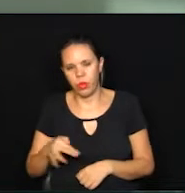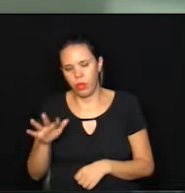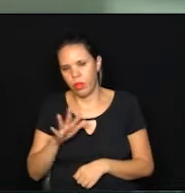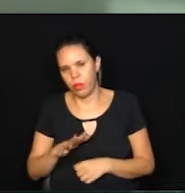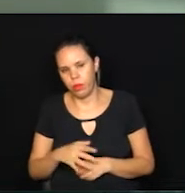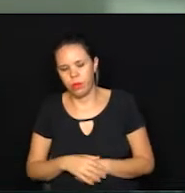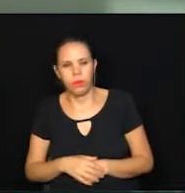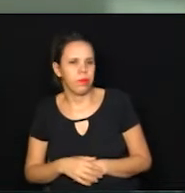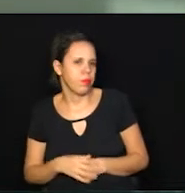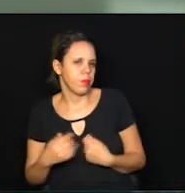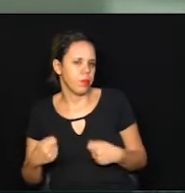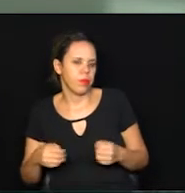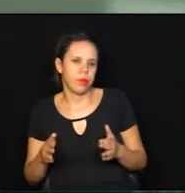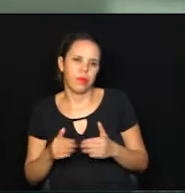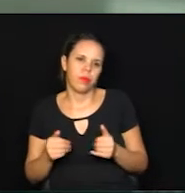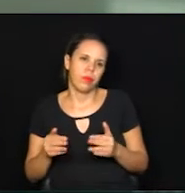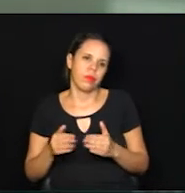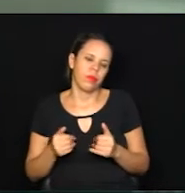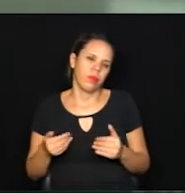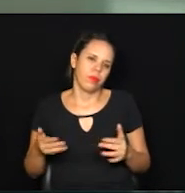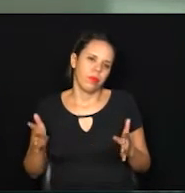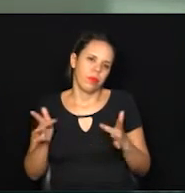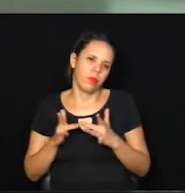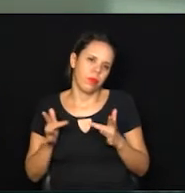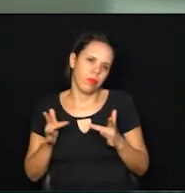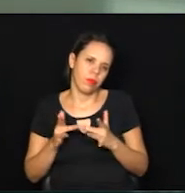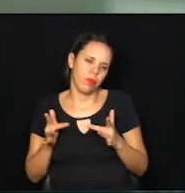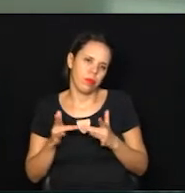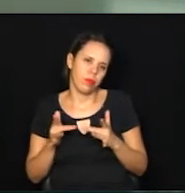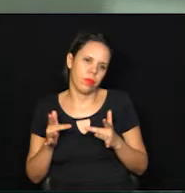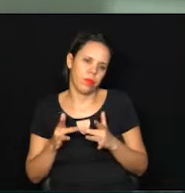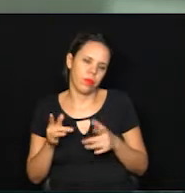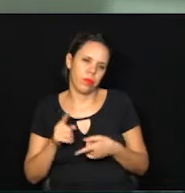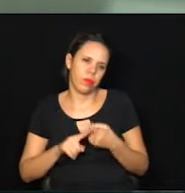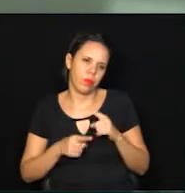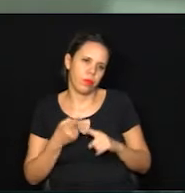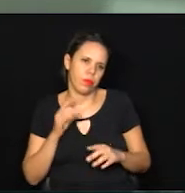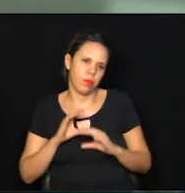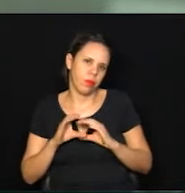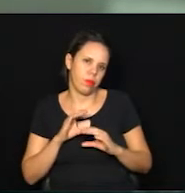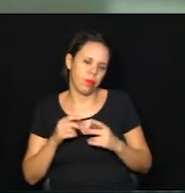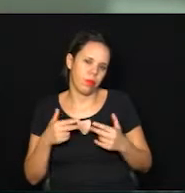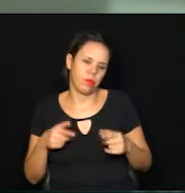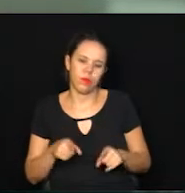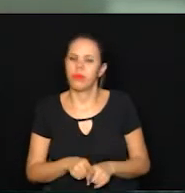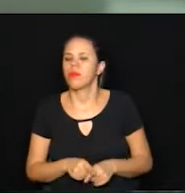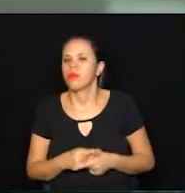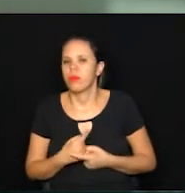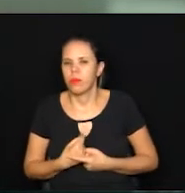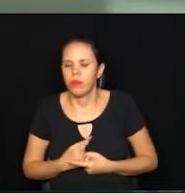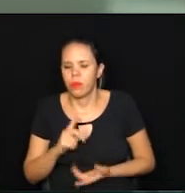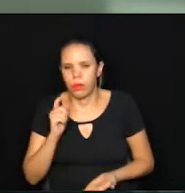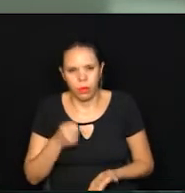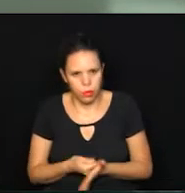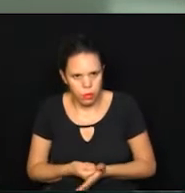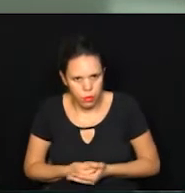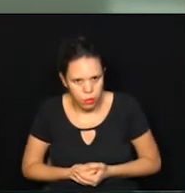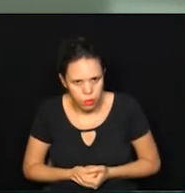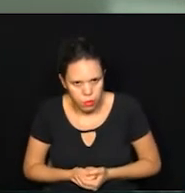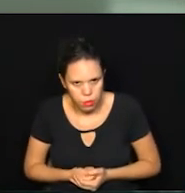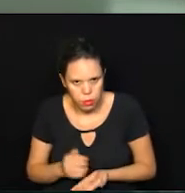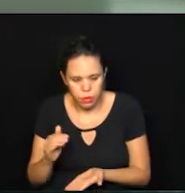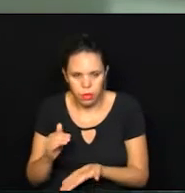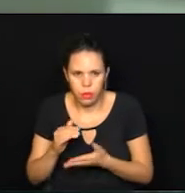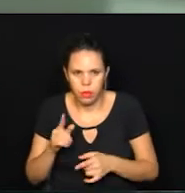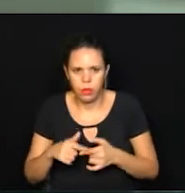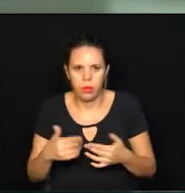precisou solicitar, entrar em contato, acordos diplomáticos para garantir a vinda